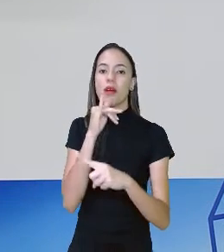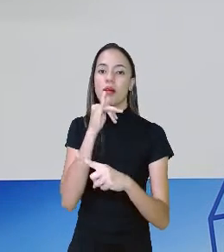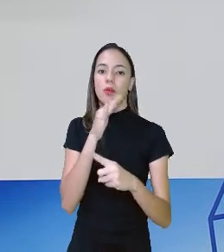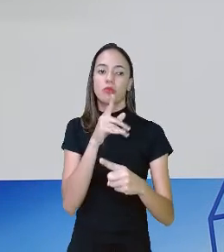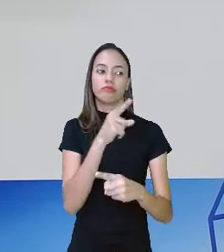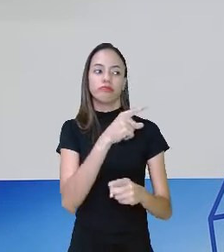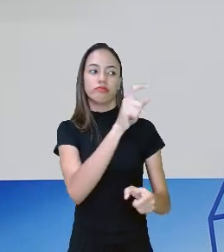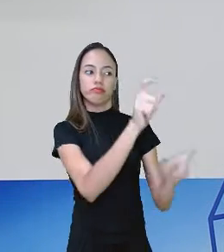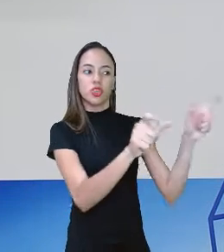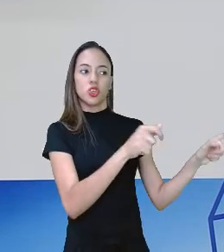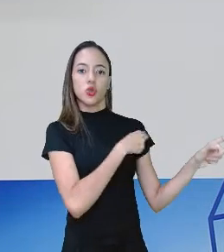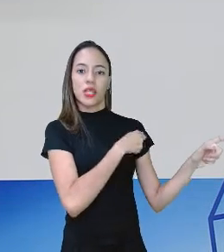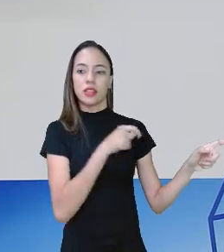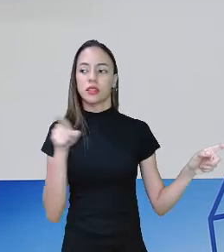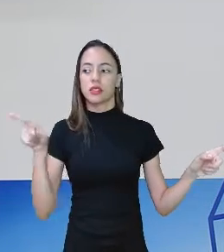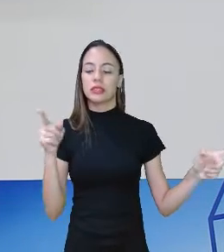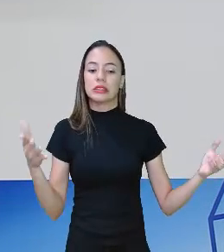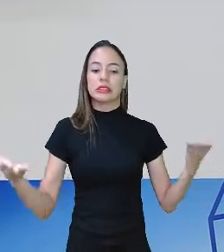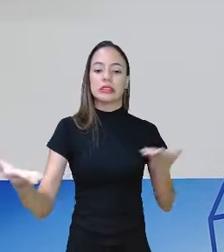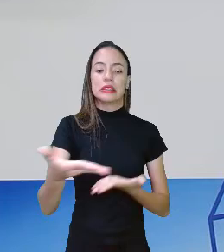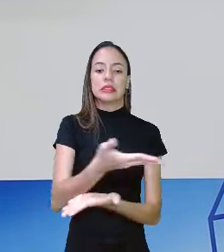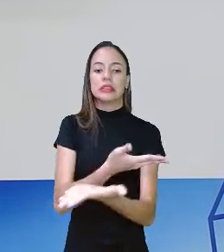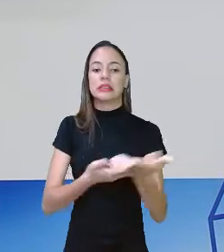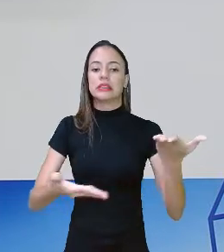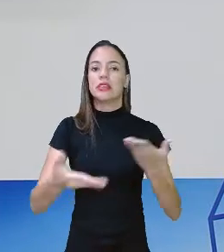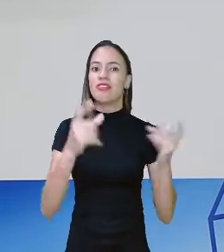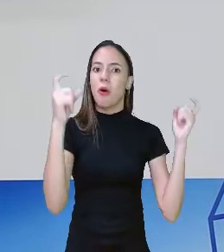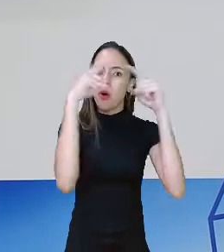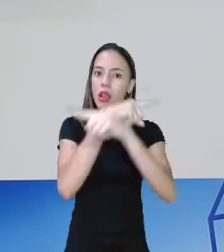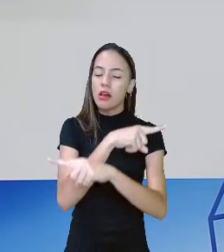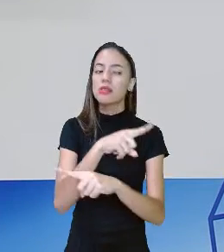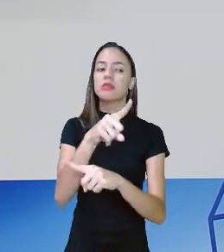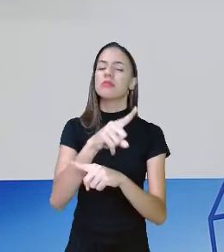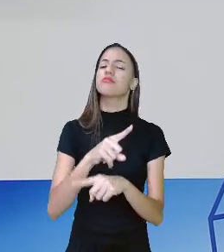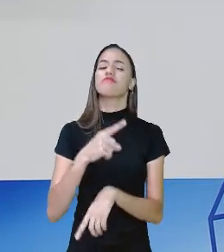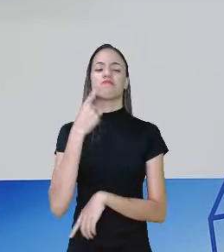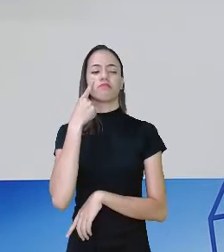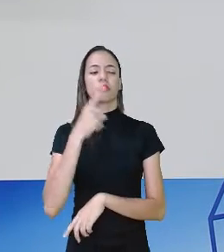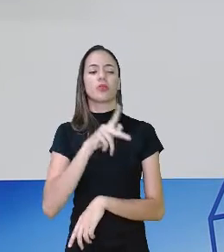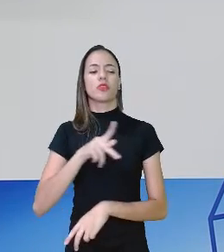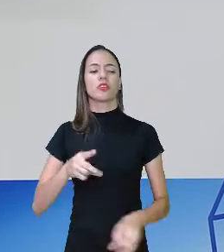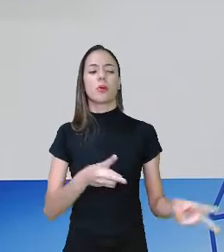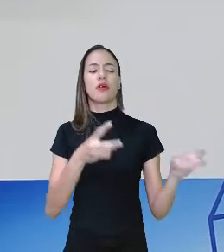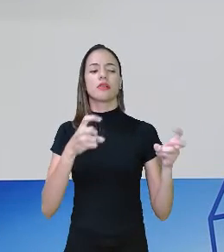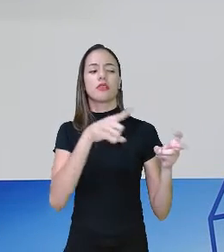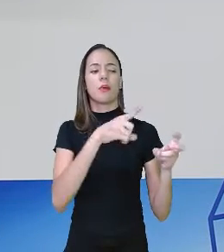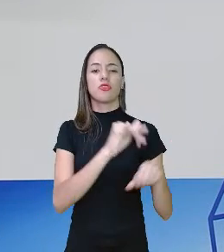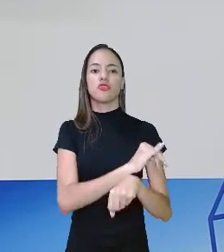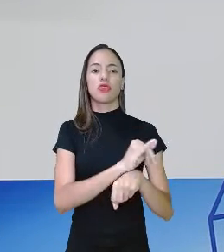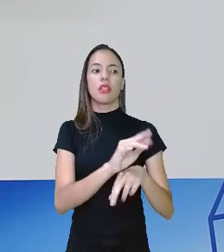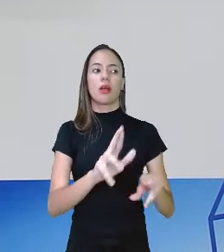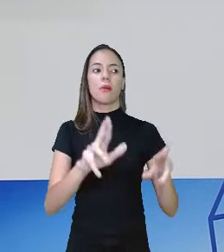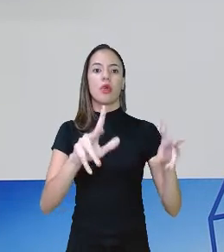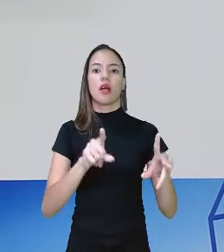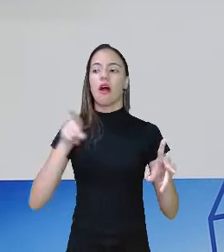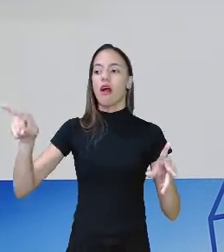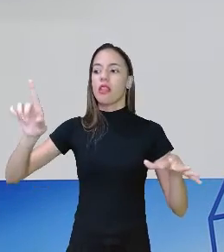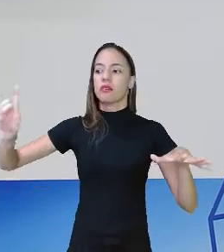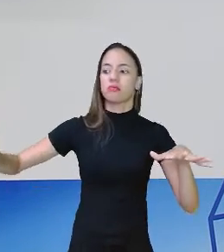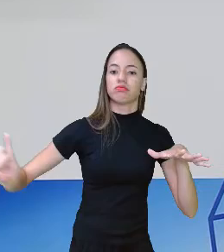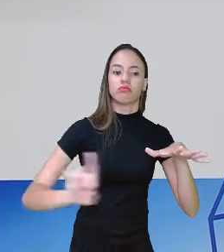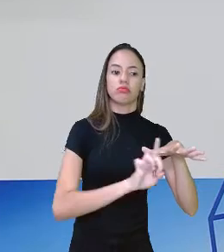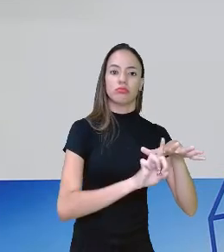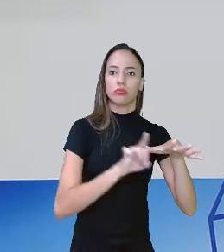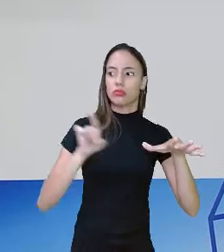interação, para poder mudar a estratégia, para que no próximo momento você possa contemplar esse estudante e